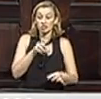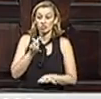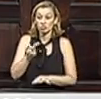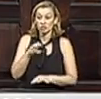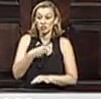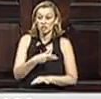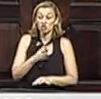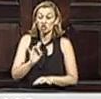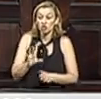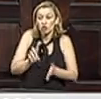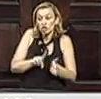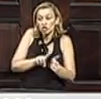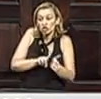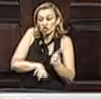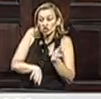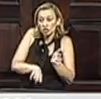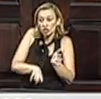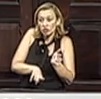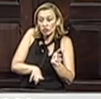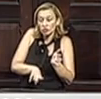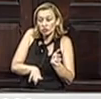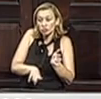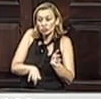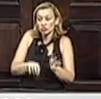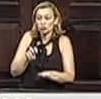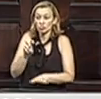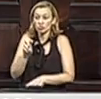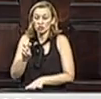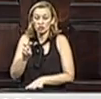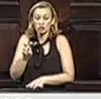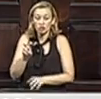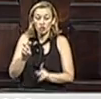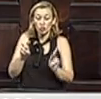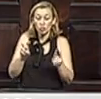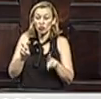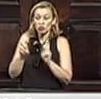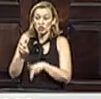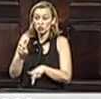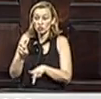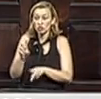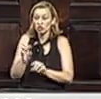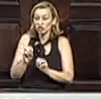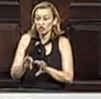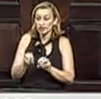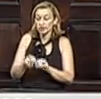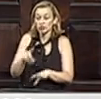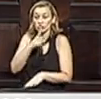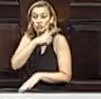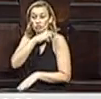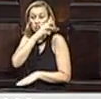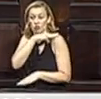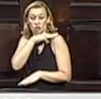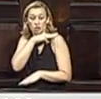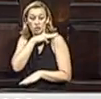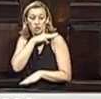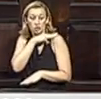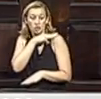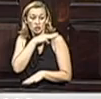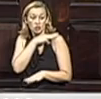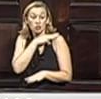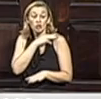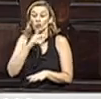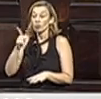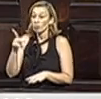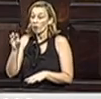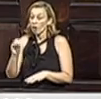faixa 5 o professor de ensino médio. Como o Paulo Ramos incluiu na 6,